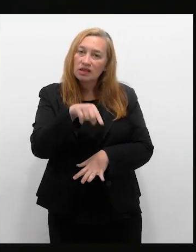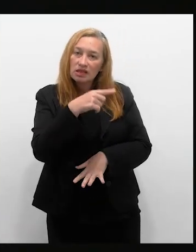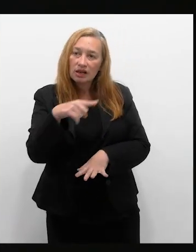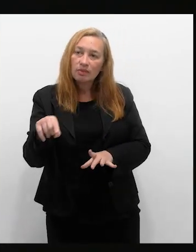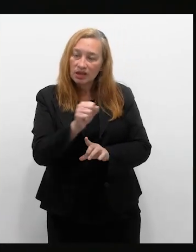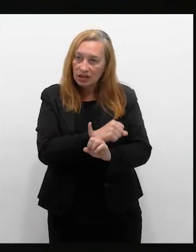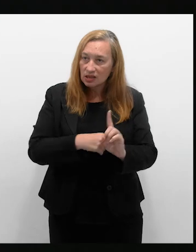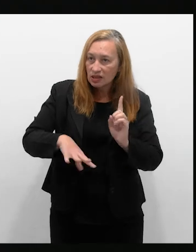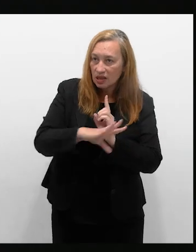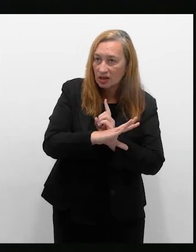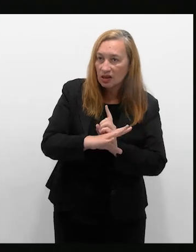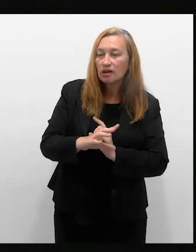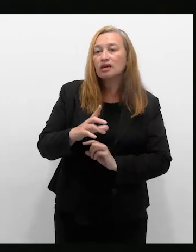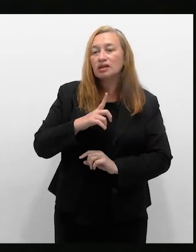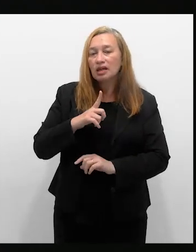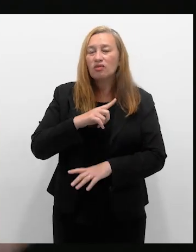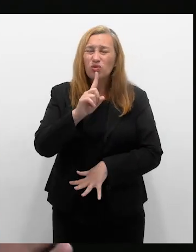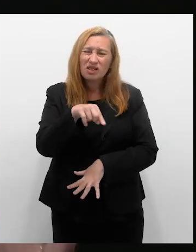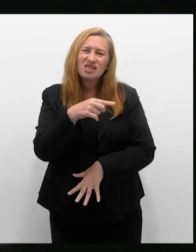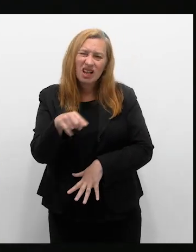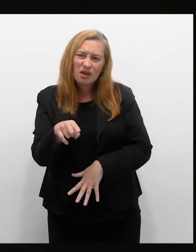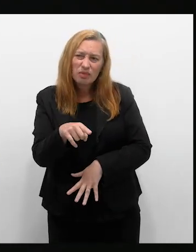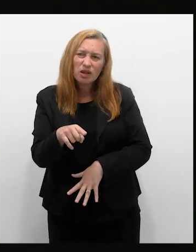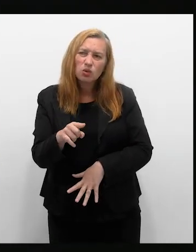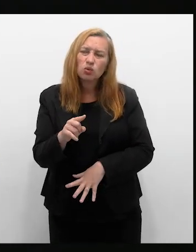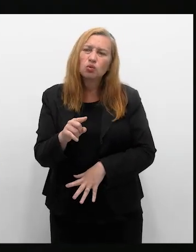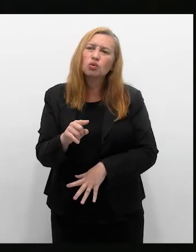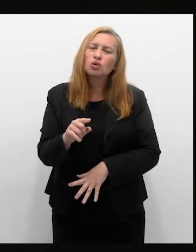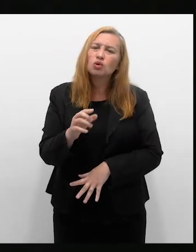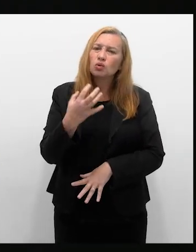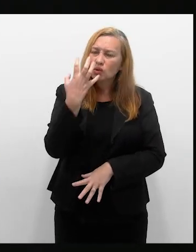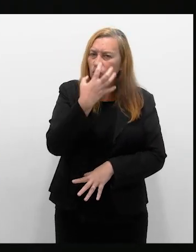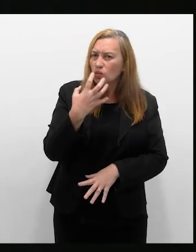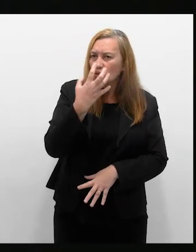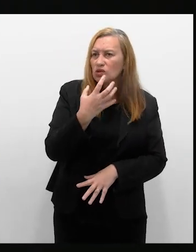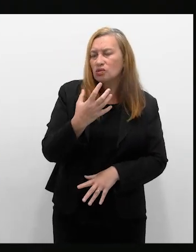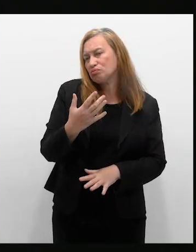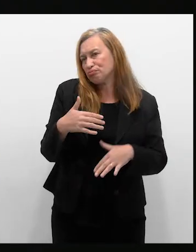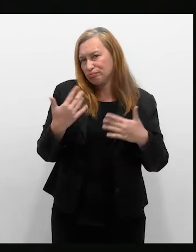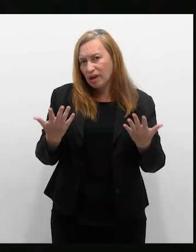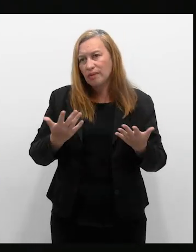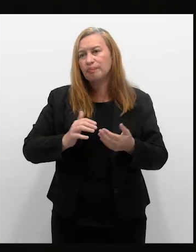da sociedade, teve o tal do cancelamento do artista e tal.